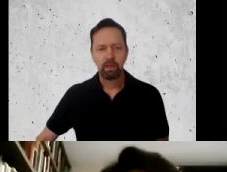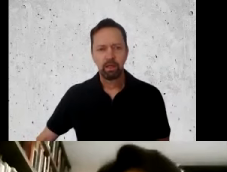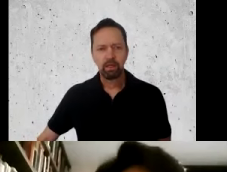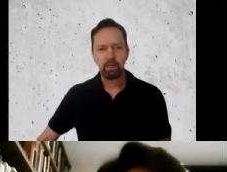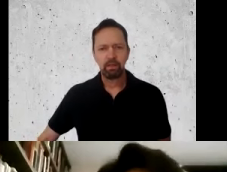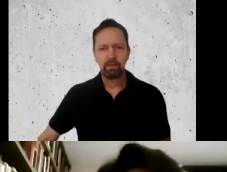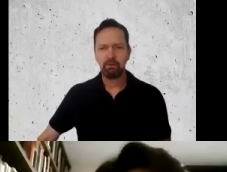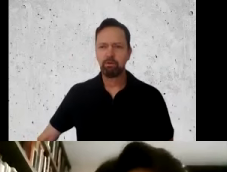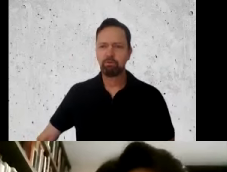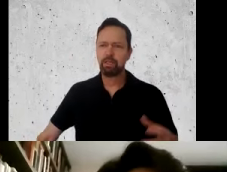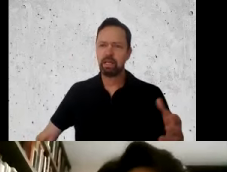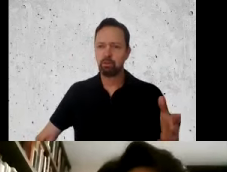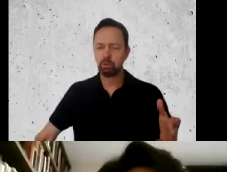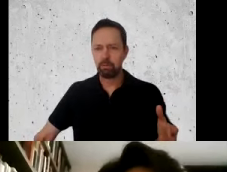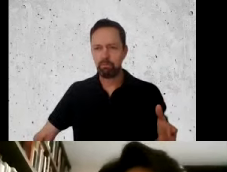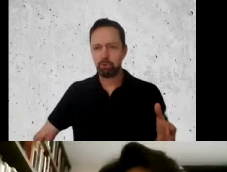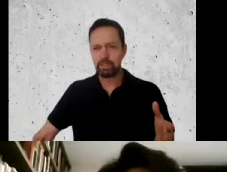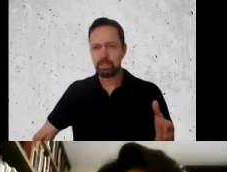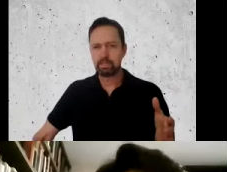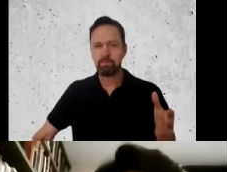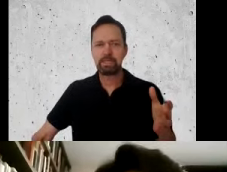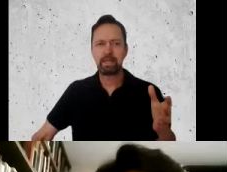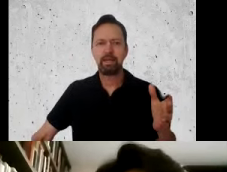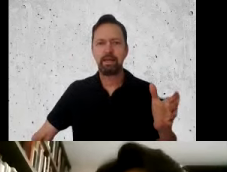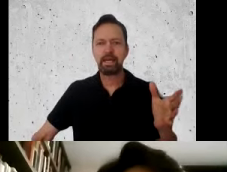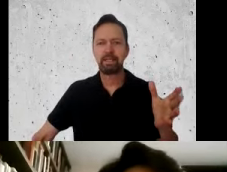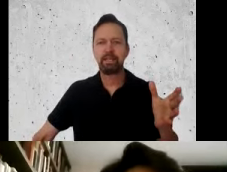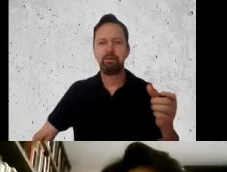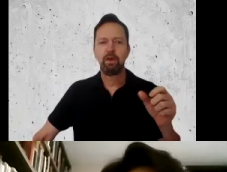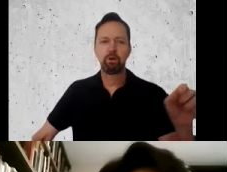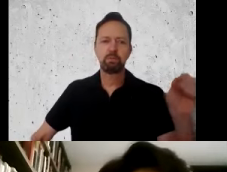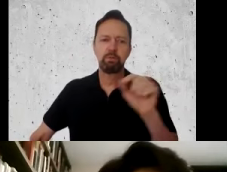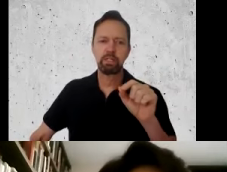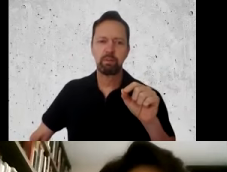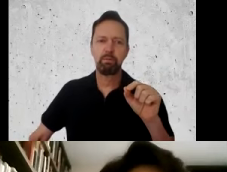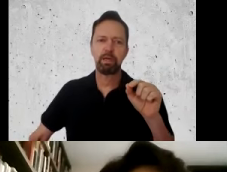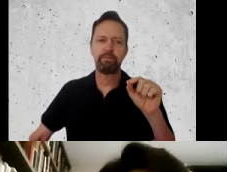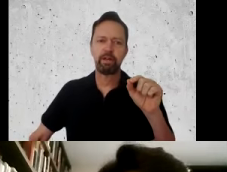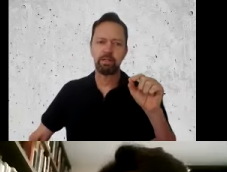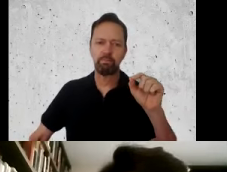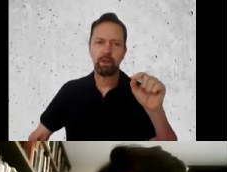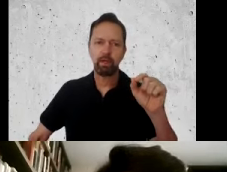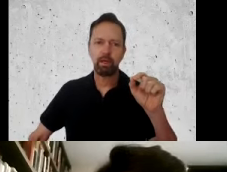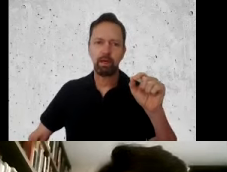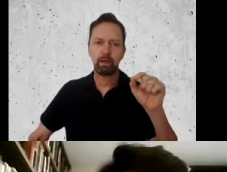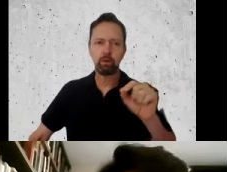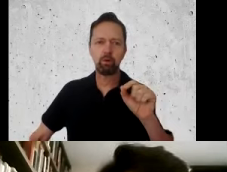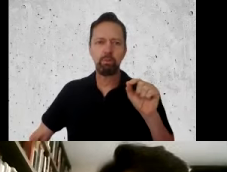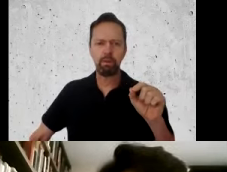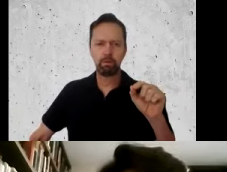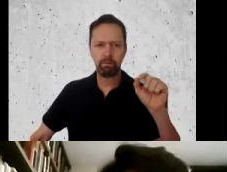Keats. E eu nunca entendo muito bem poesias, mas é essa aqui. Eu gosto especialmente dessa primeira frase.